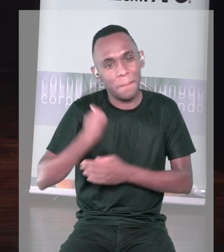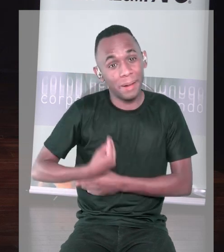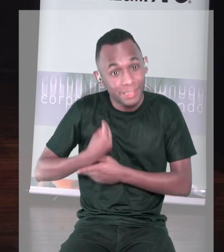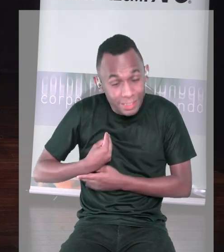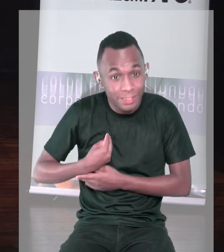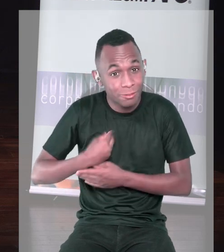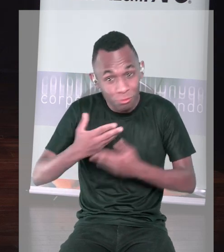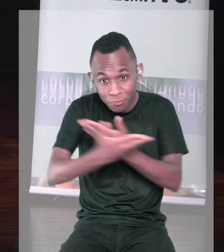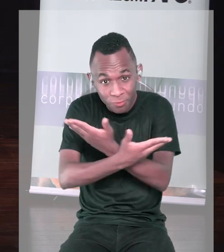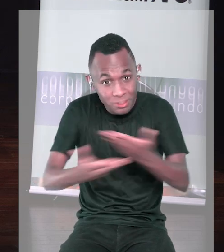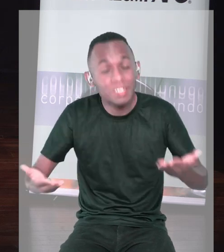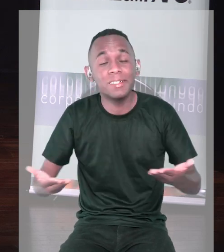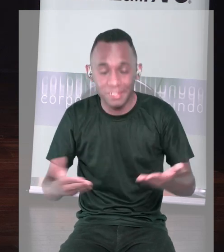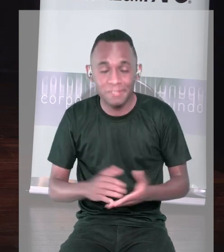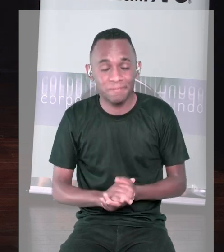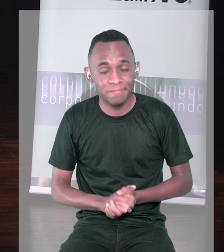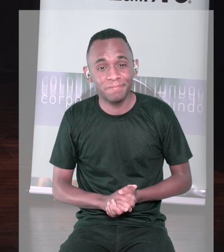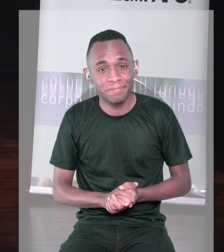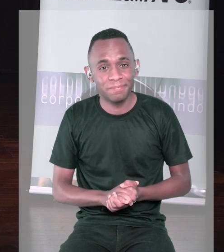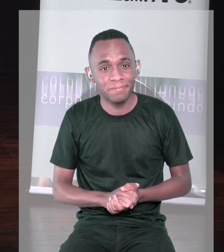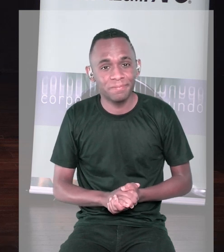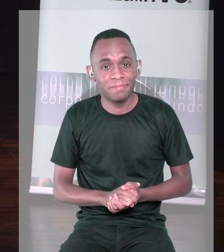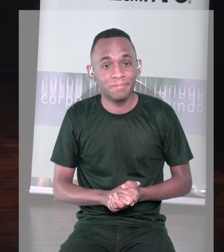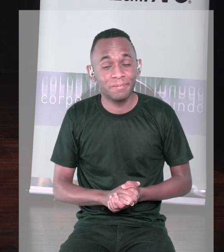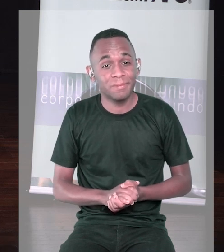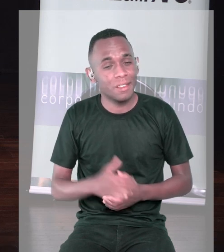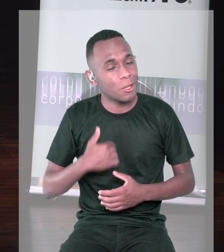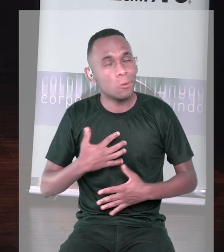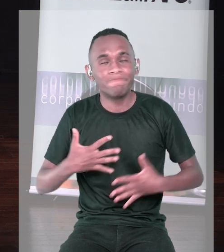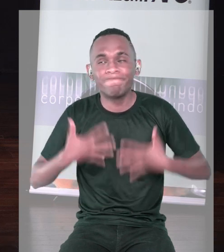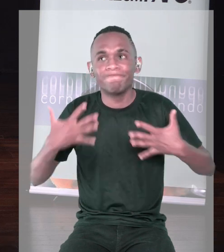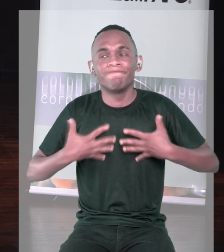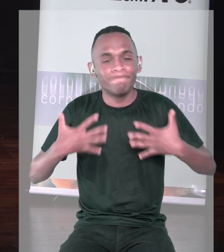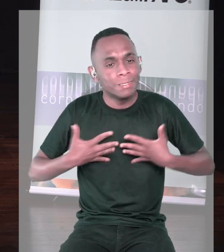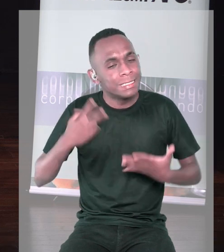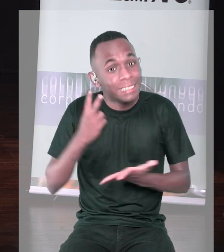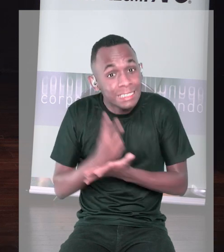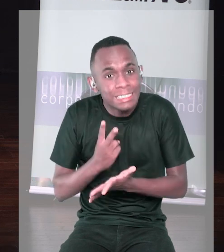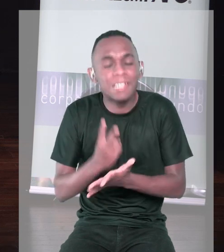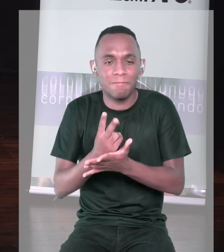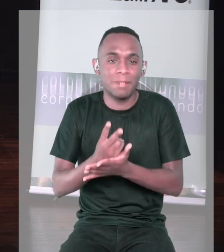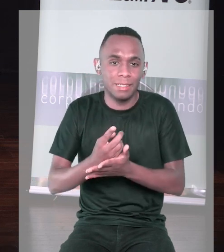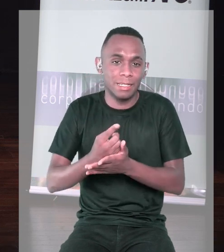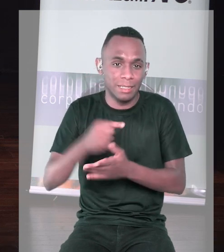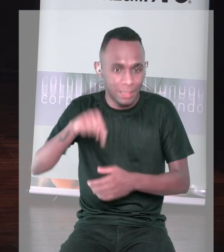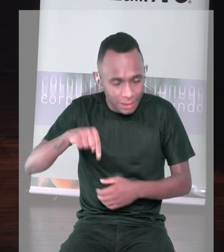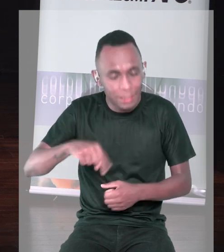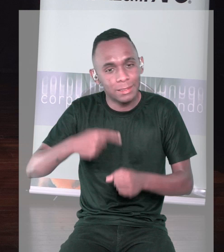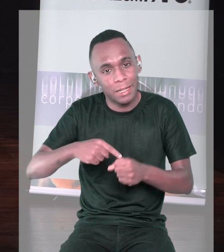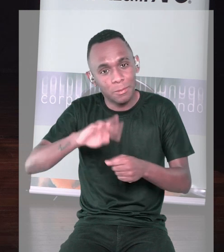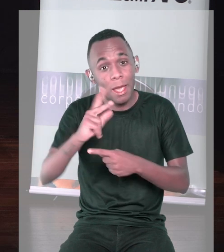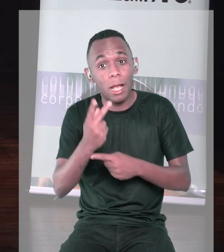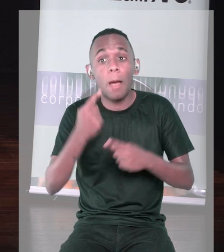Agradecer muito a presença de vocês, antes de mais nada. É uma dupla alegria sempre para mim estar